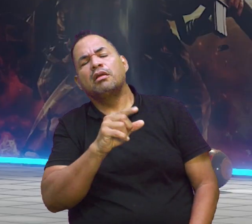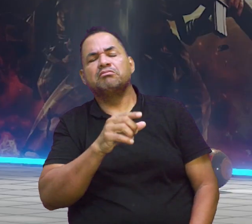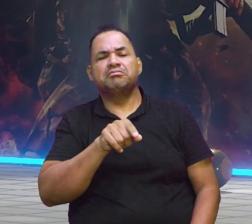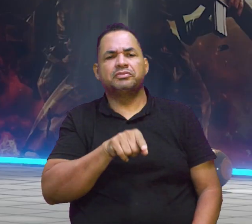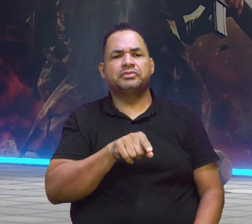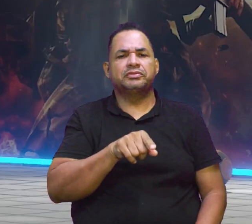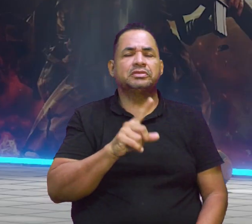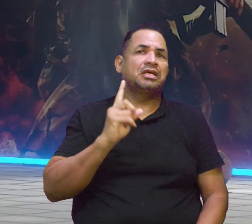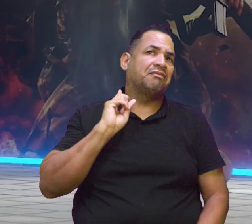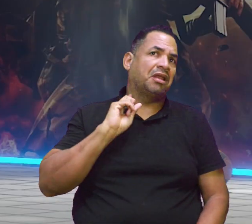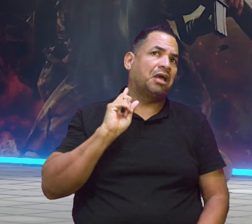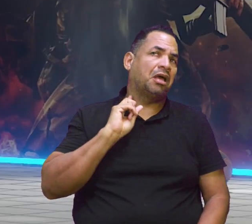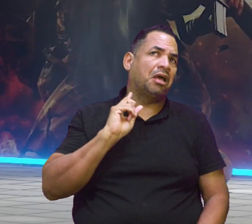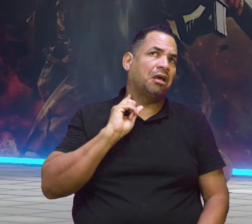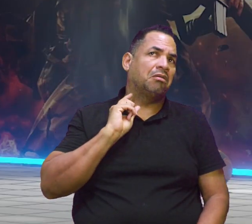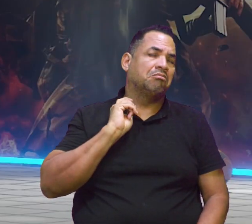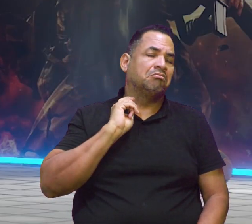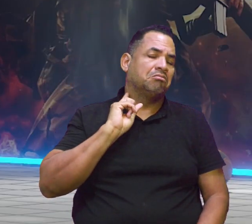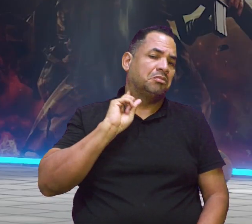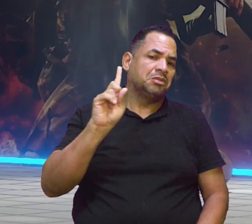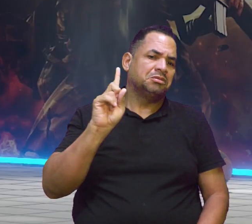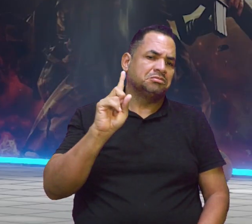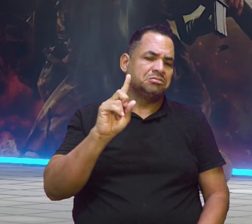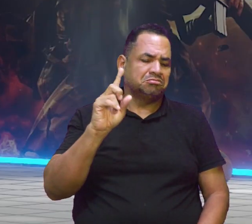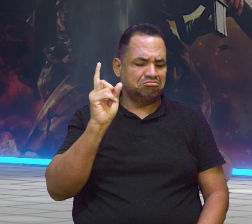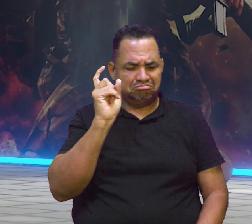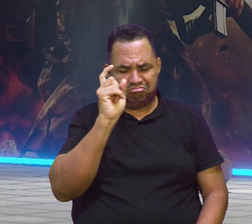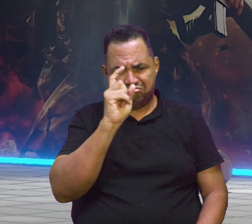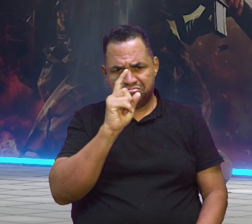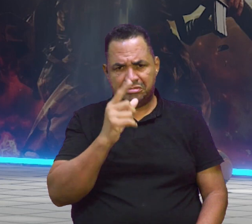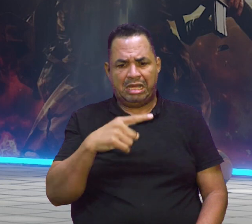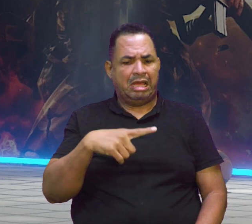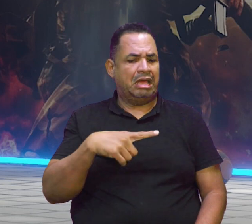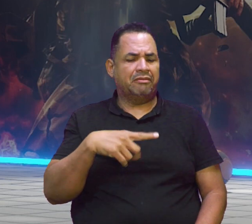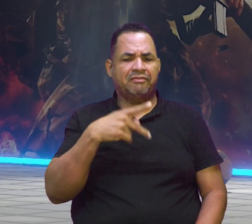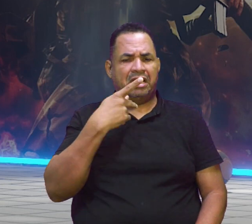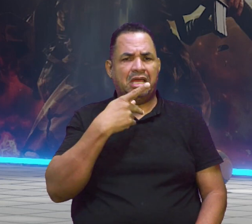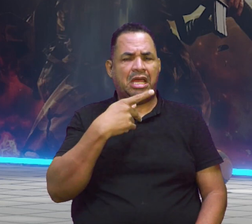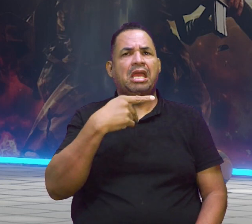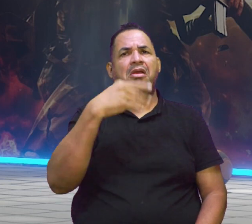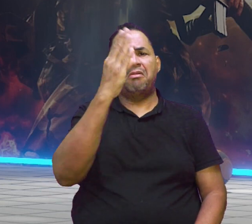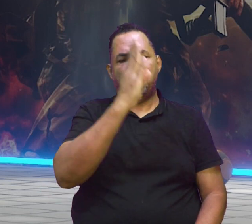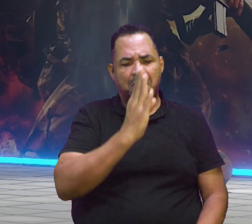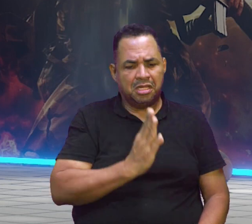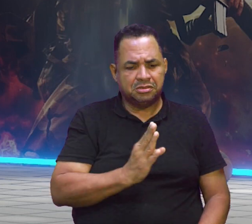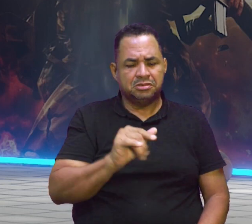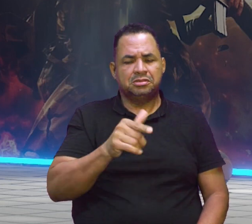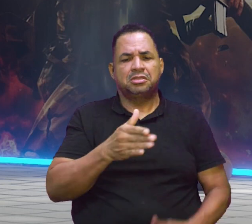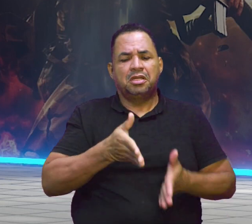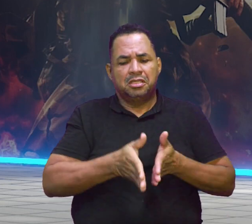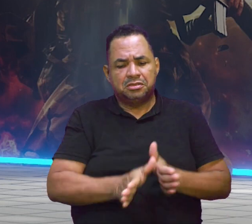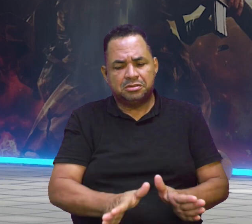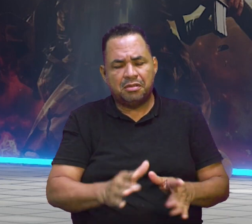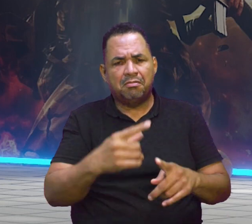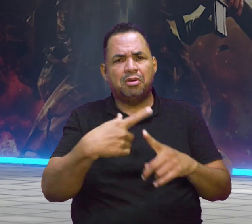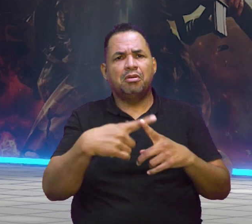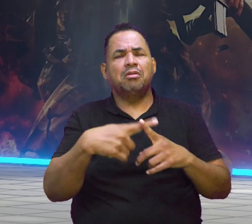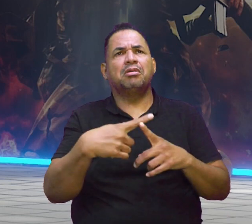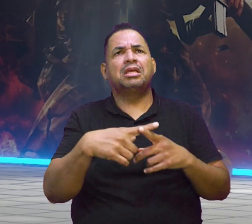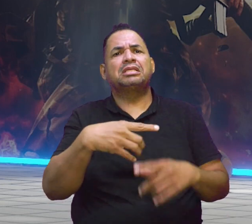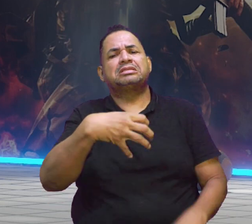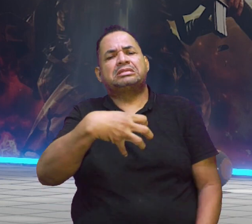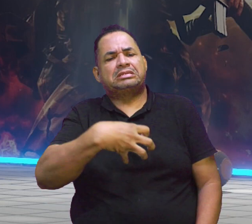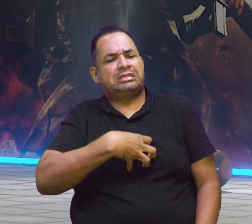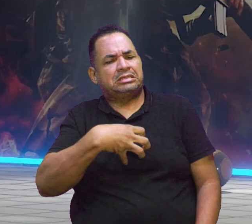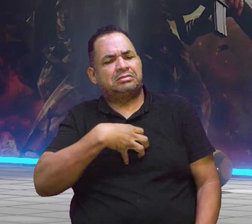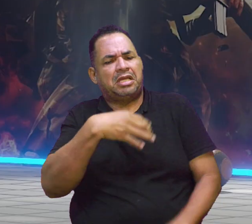Minas Gerais. Dificilmente alguém ia falar, eu sou brasileiro. Por quê? Porque esse sentimento patriótico, nacionalista,